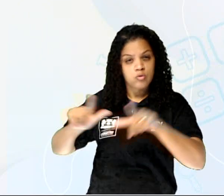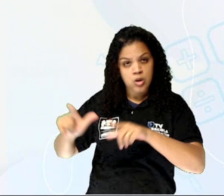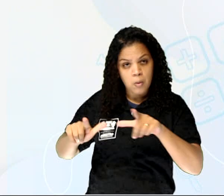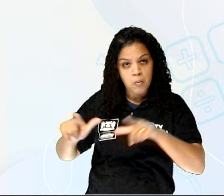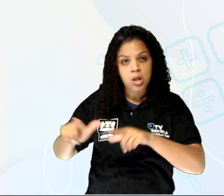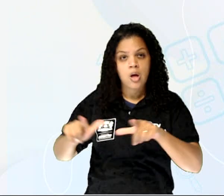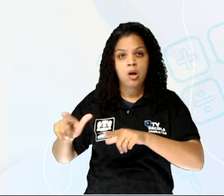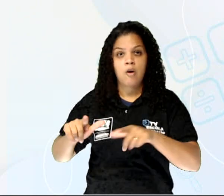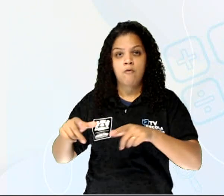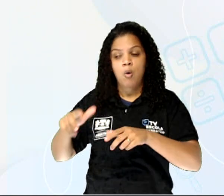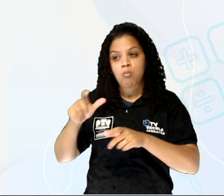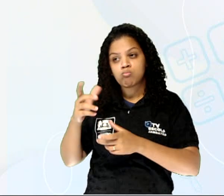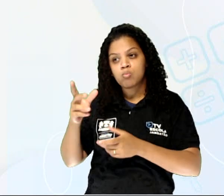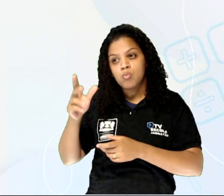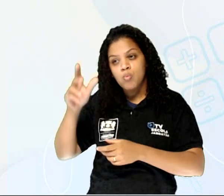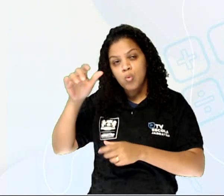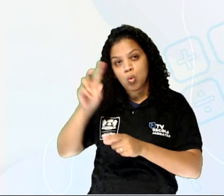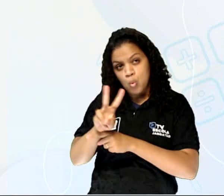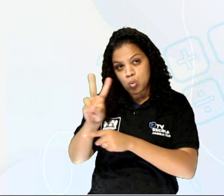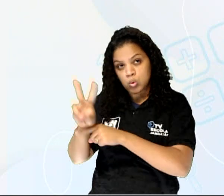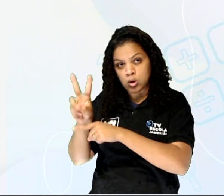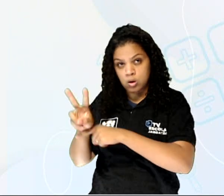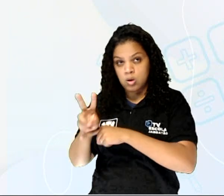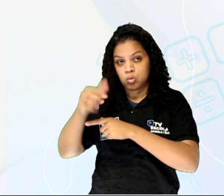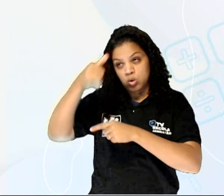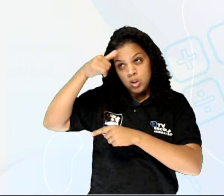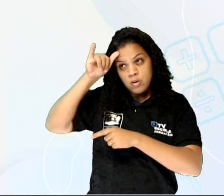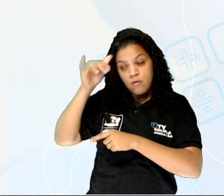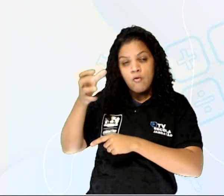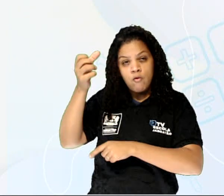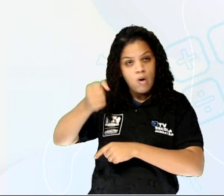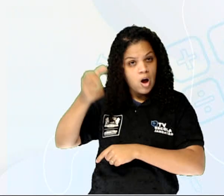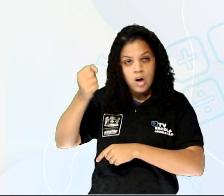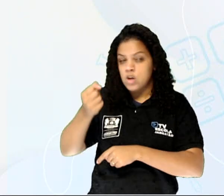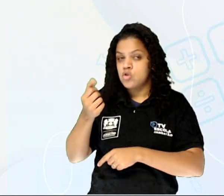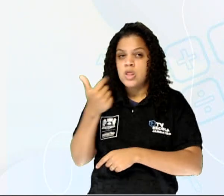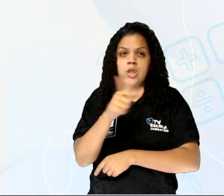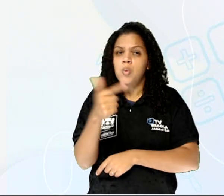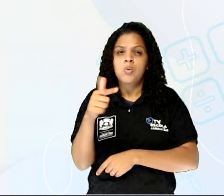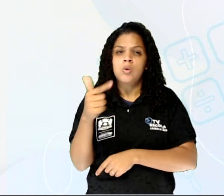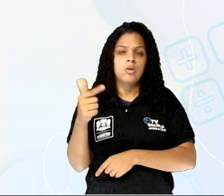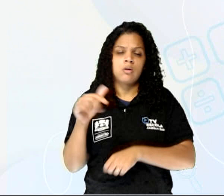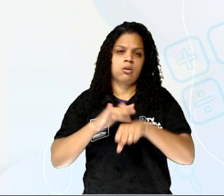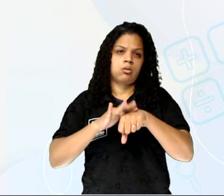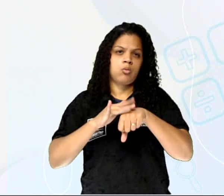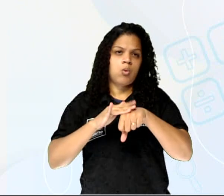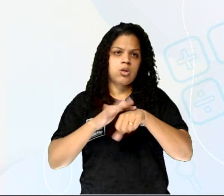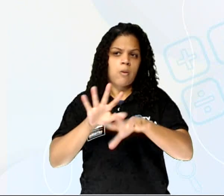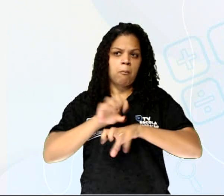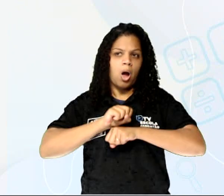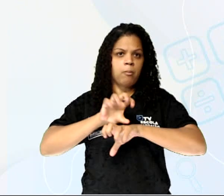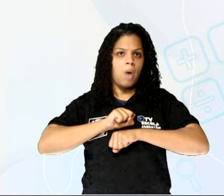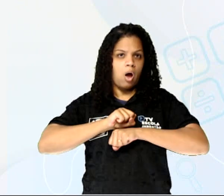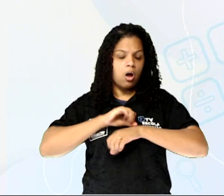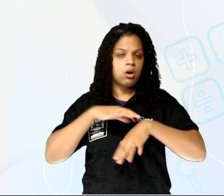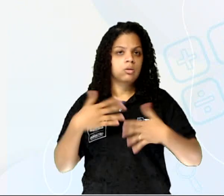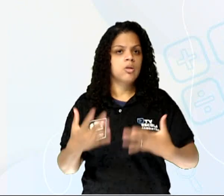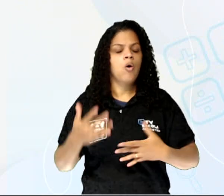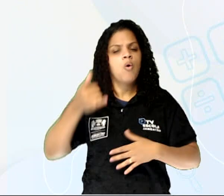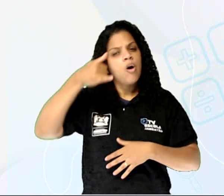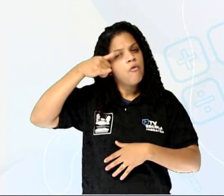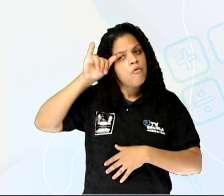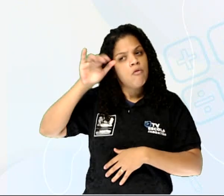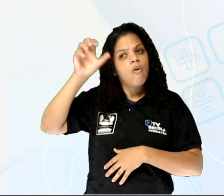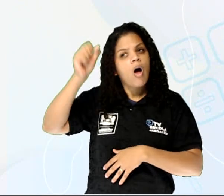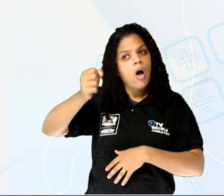contraíam a varíola, desde que tivesse adquirido a forma animal da doença. Vacas também